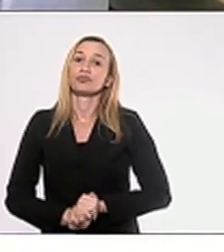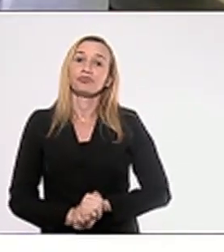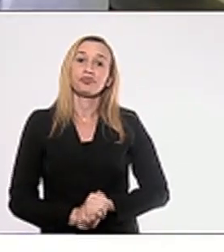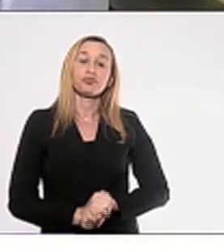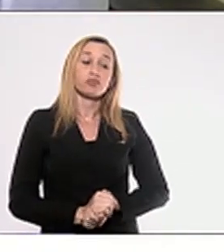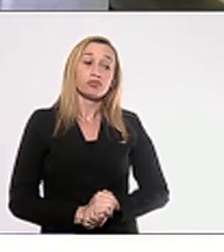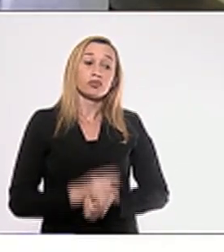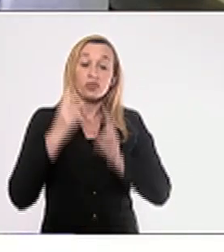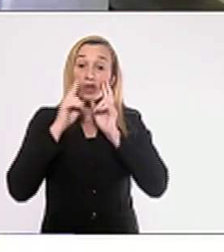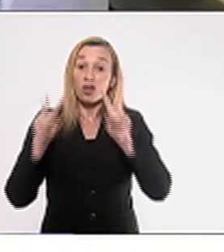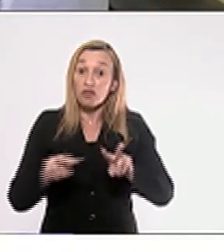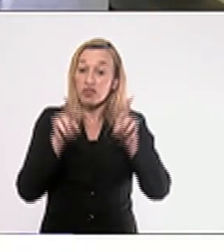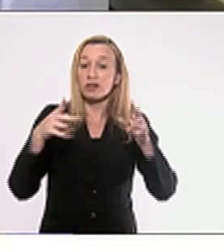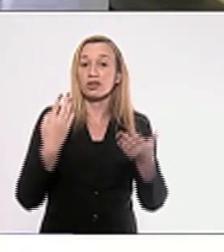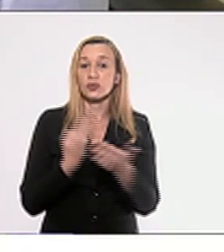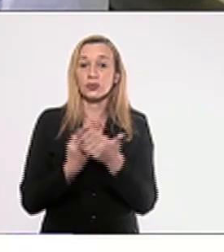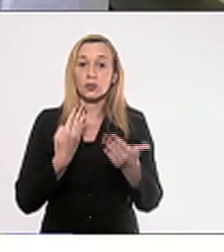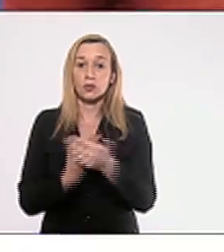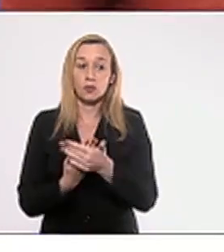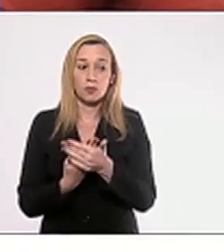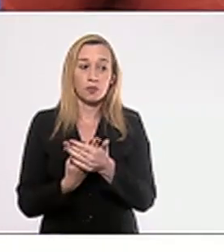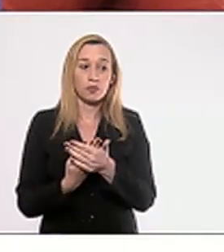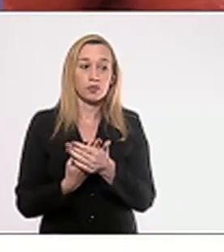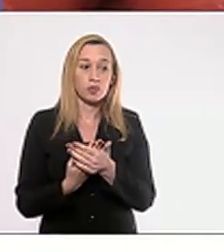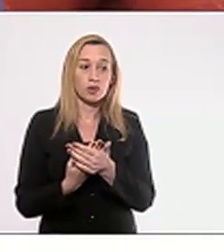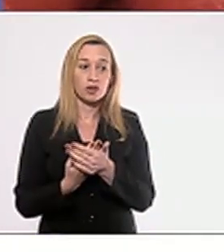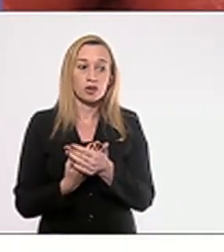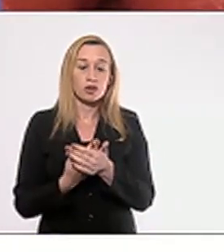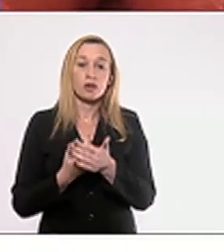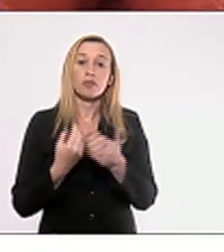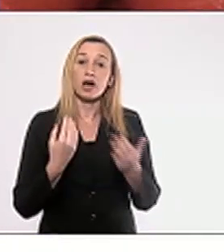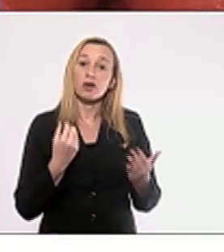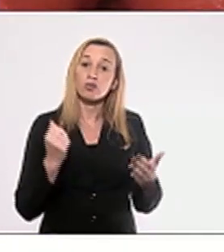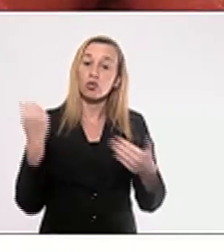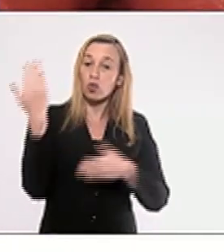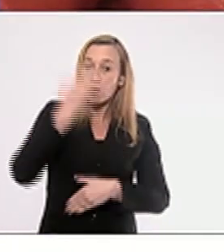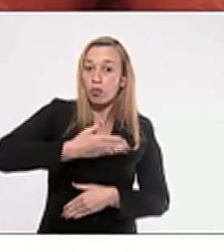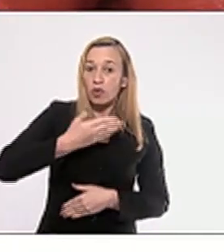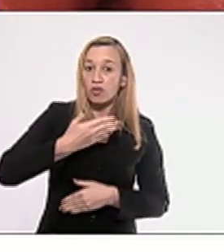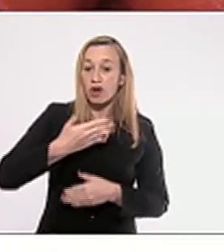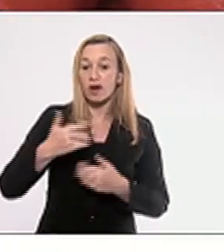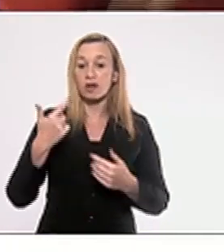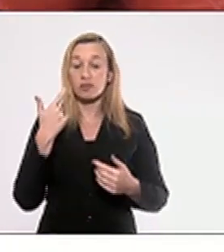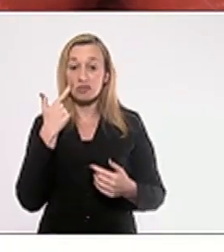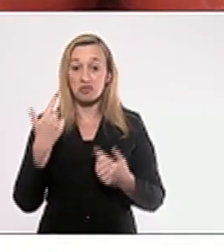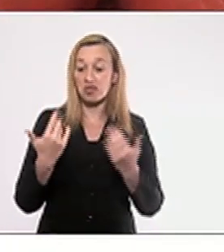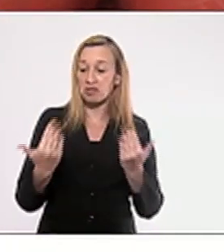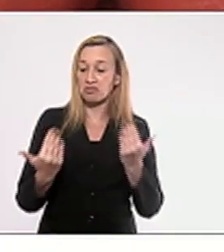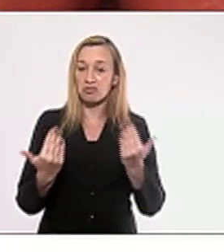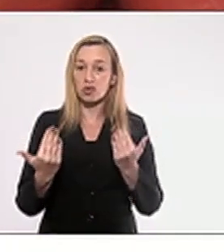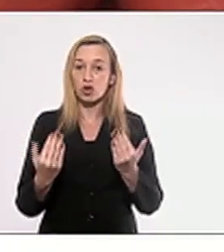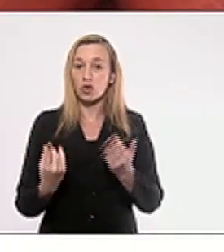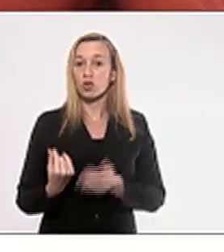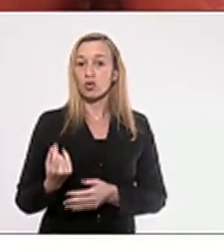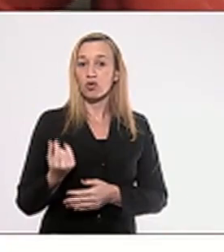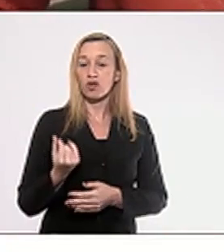que visa estudar. É para a realização de estudo, para comprovar a viabilidade, em função do